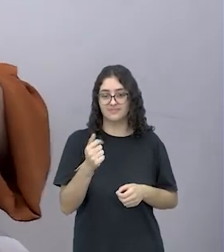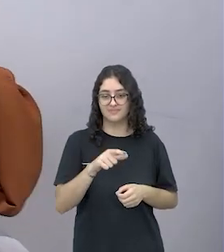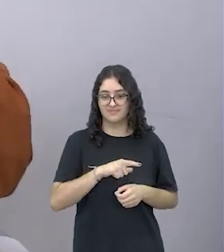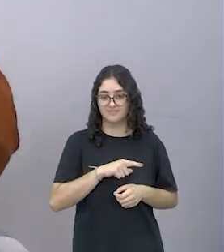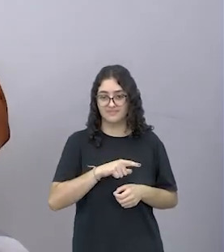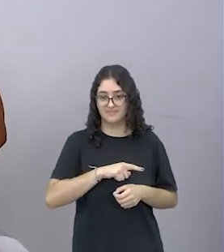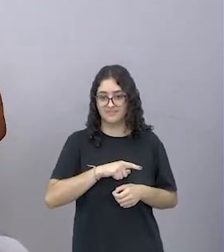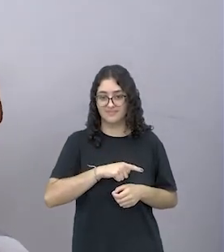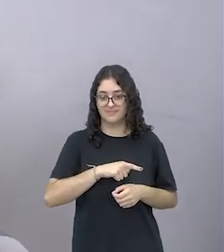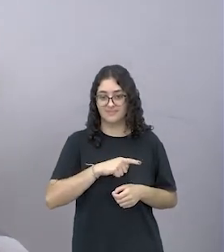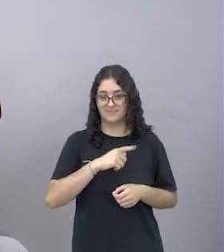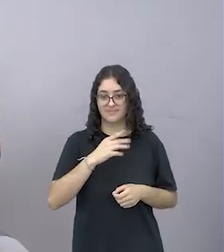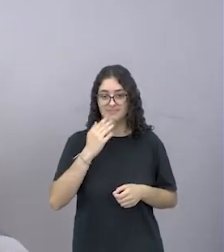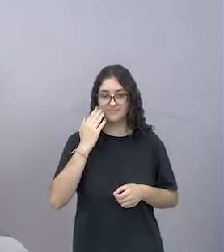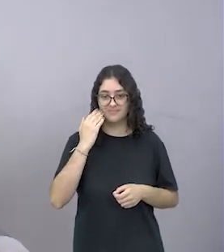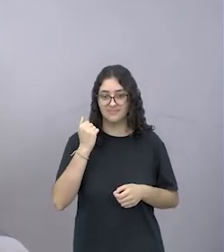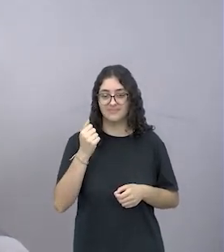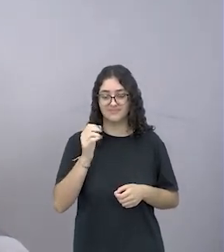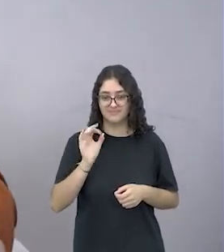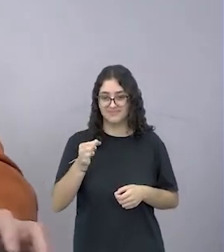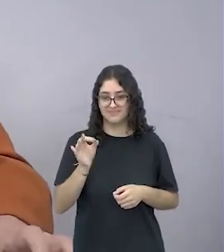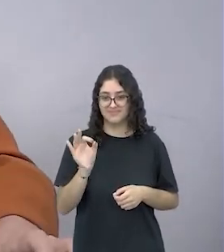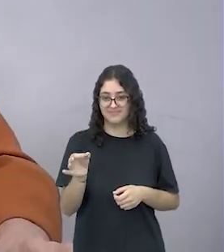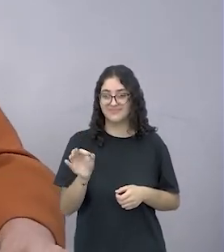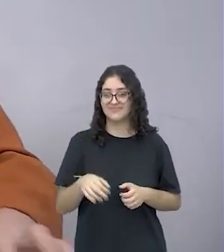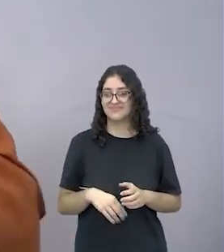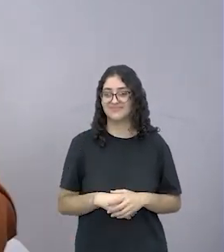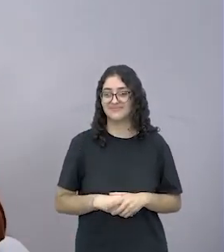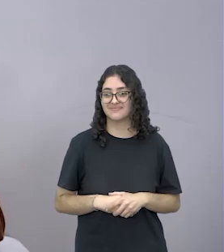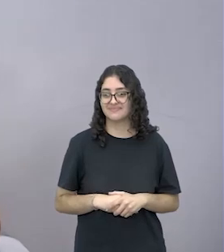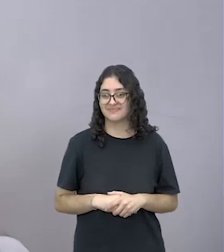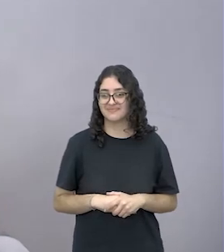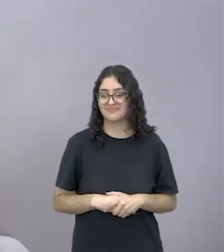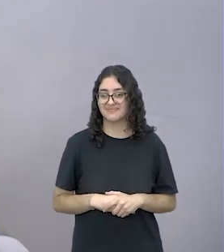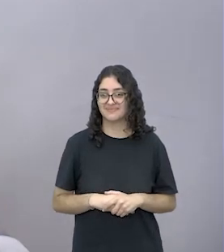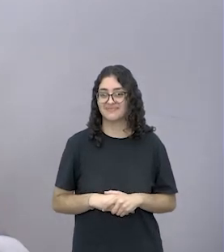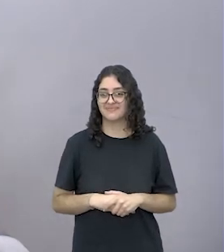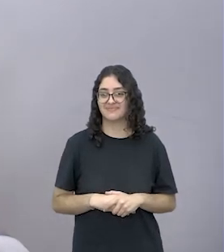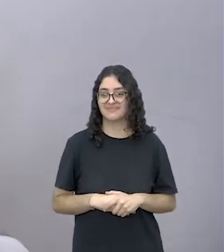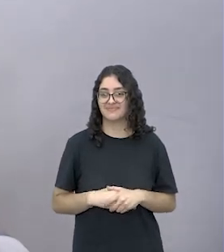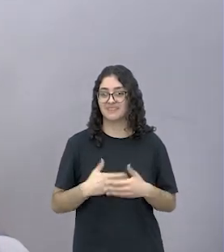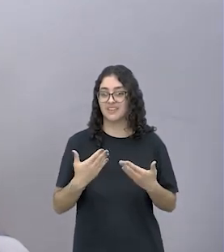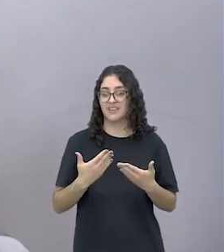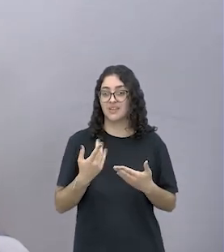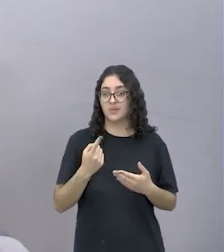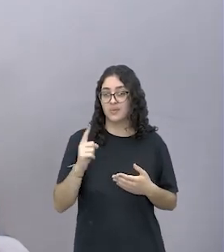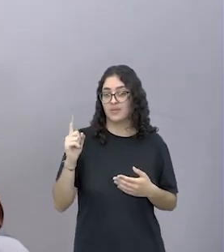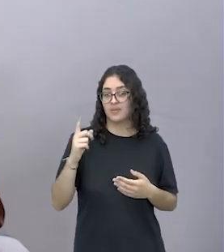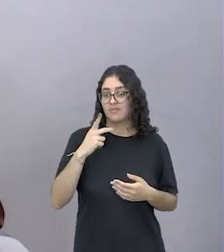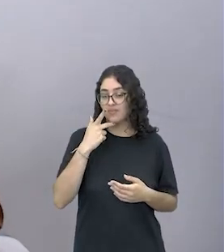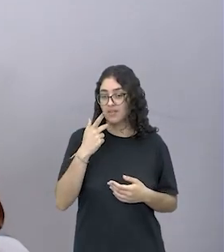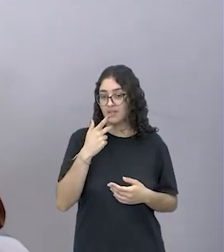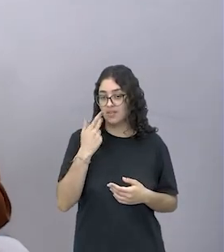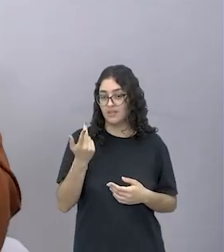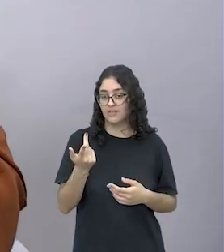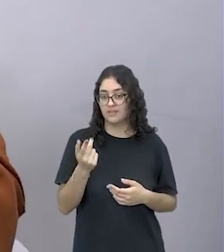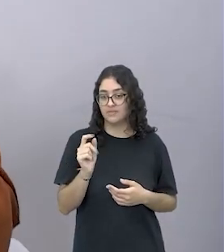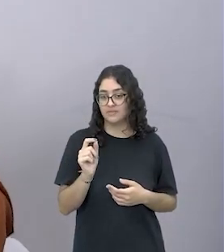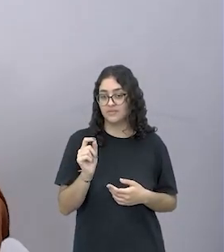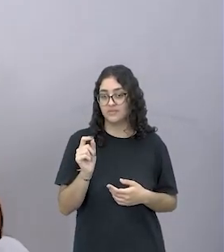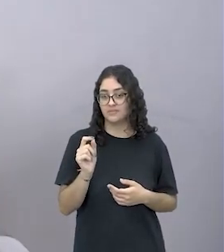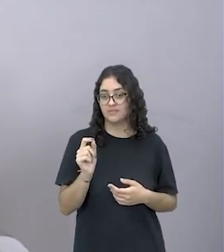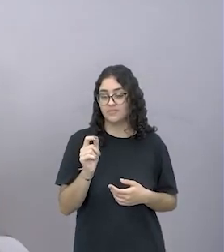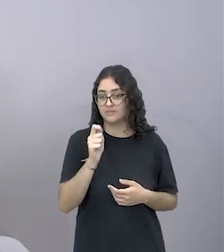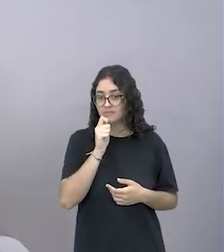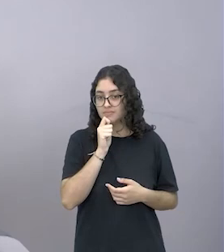essa sabiência de cor e salteada, né? Isso mesmo. E a gente vai falar mais uma coisinha, só que eu deixei aqui sem falar, que a gente